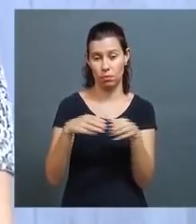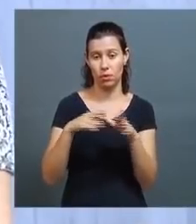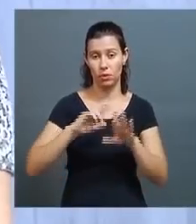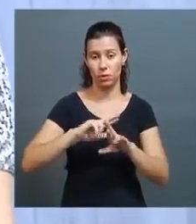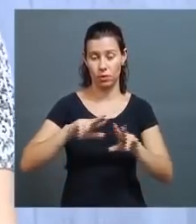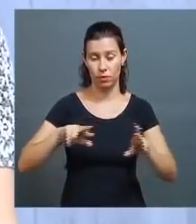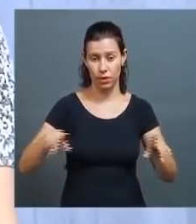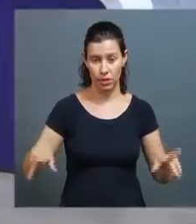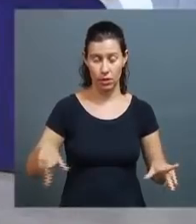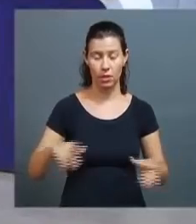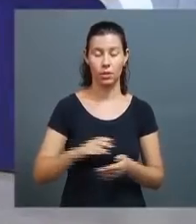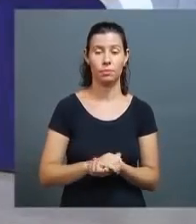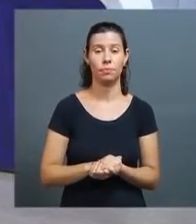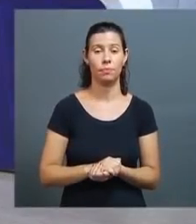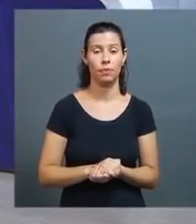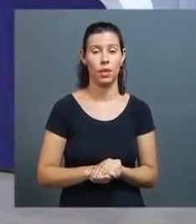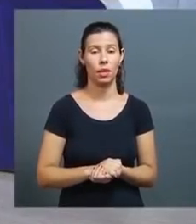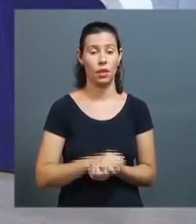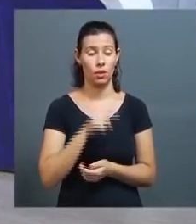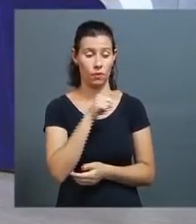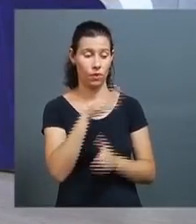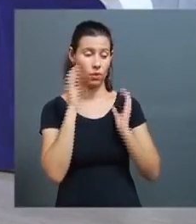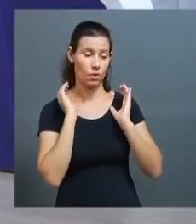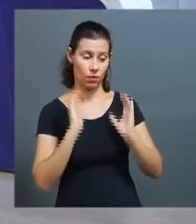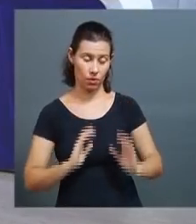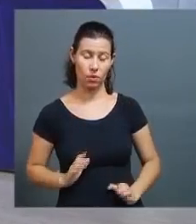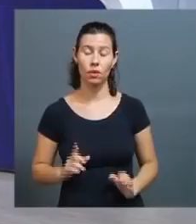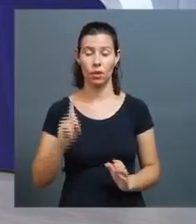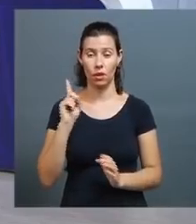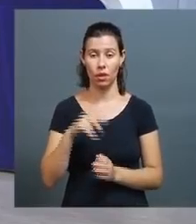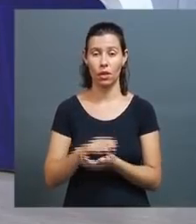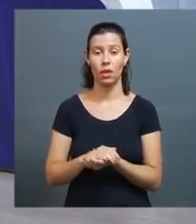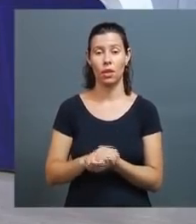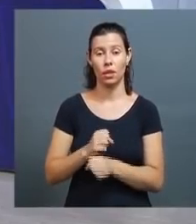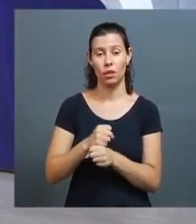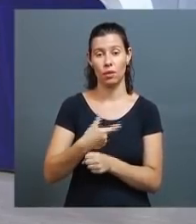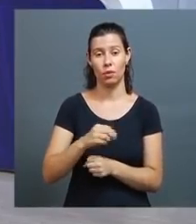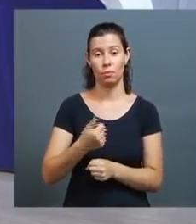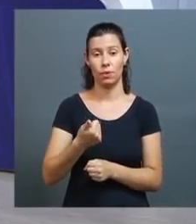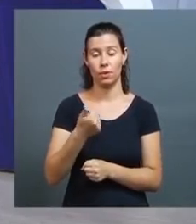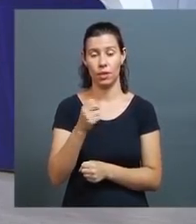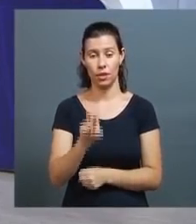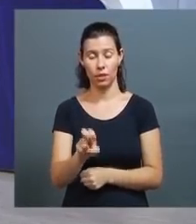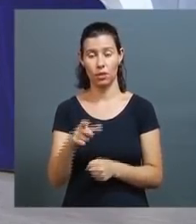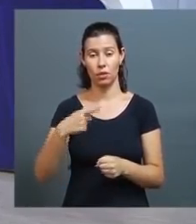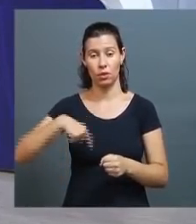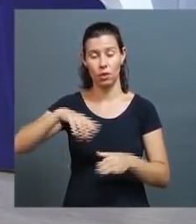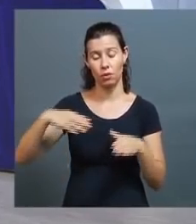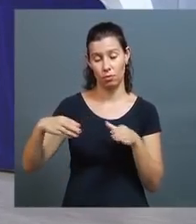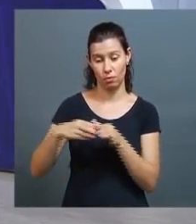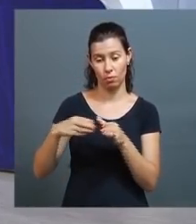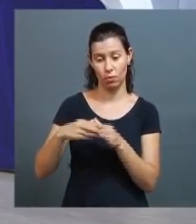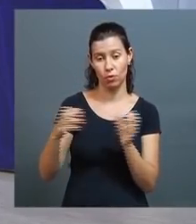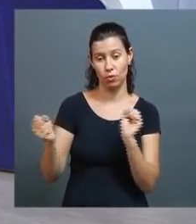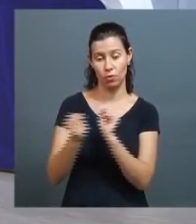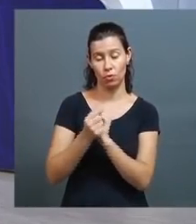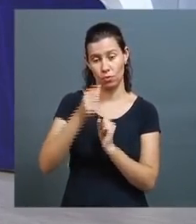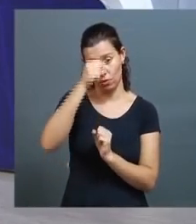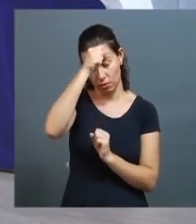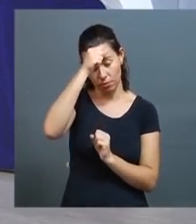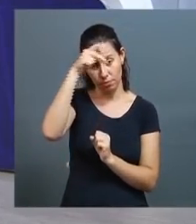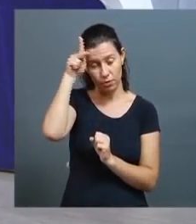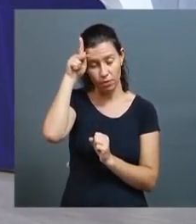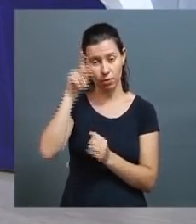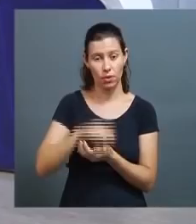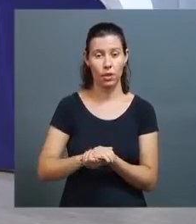2000, é coordenadora, né, doutora Nívia? Desde 2015 nós conseguimos uma equipe com a participação da prefeitura, mas a partir